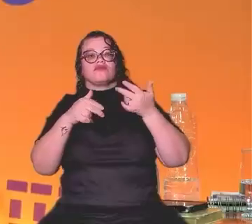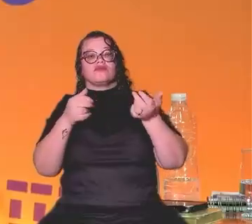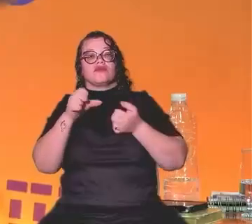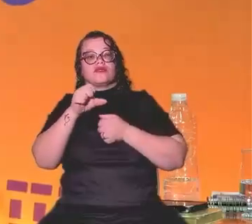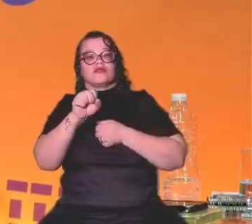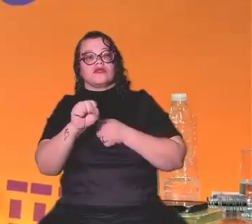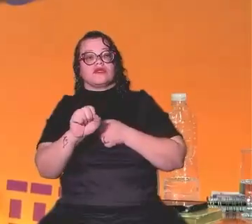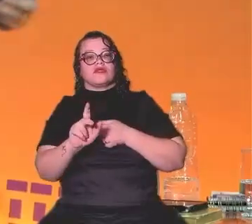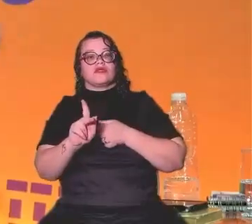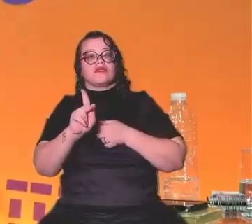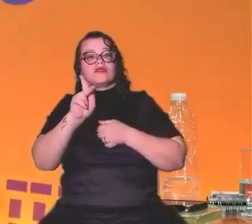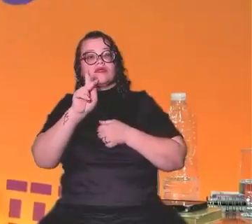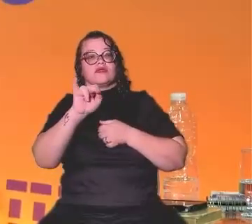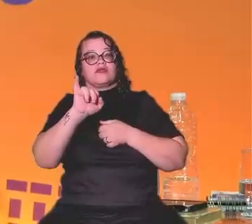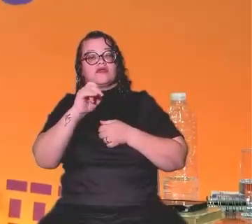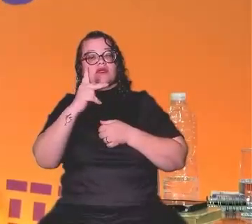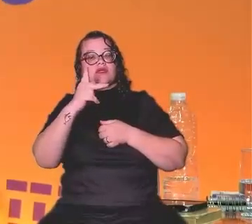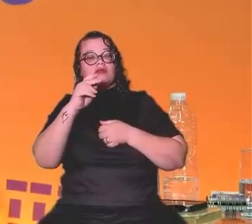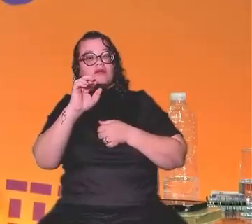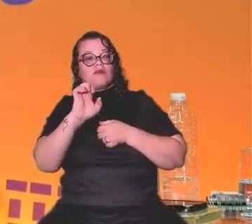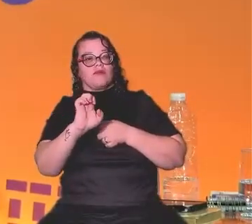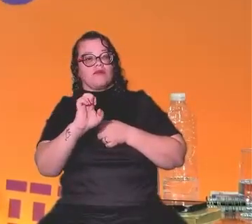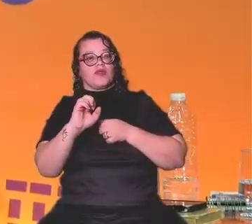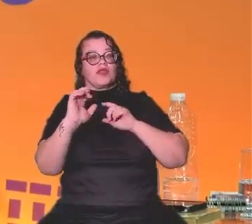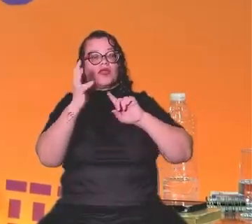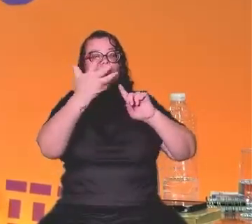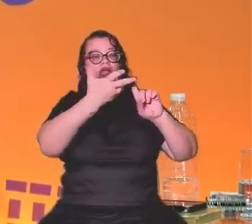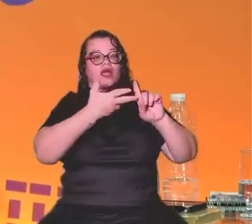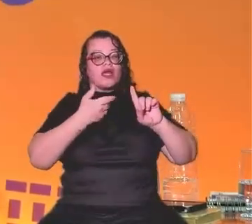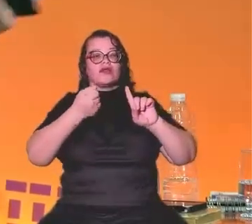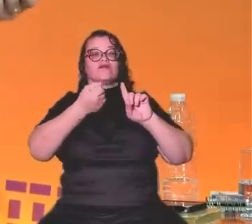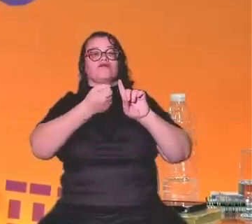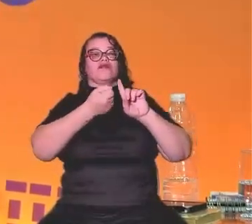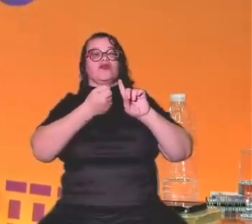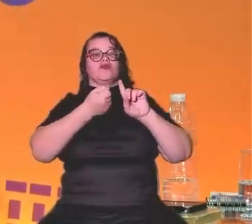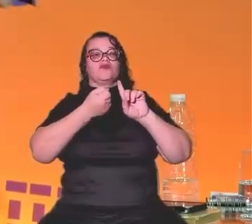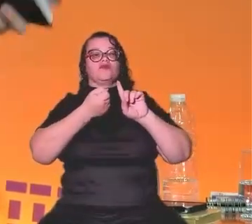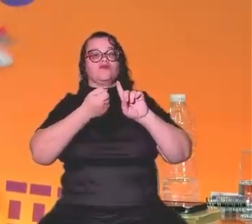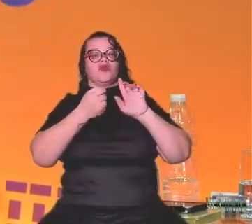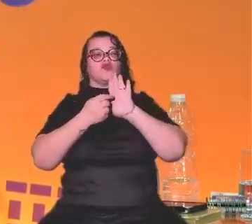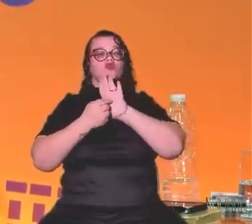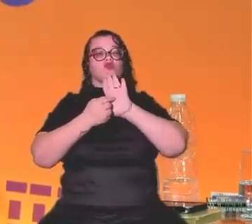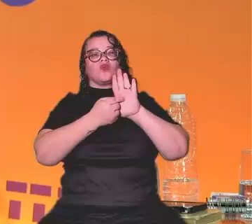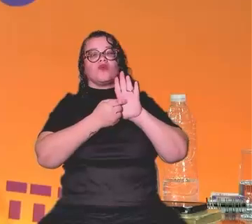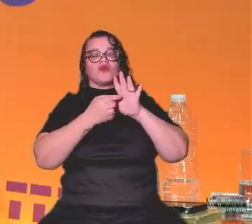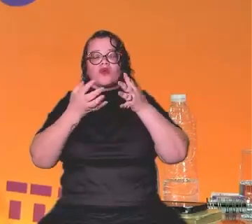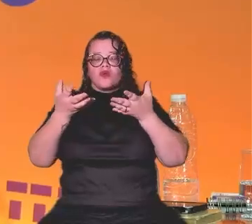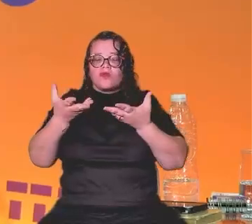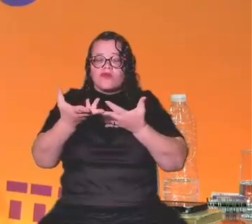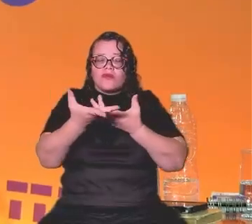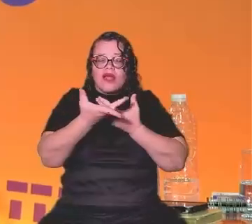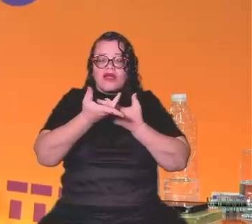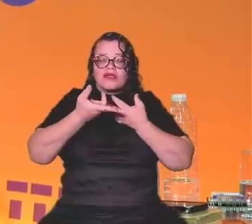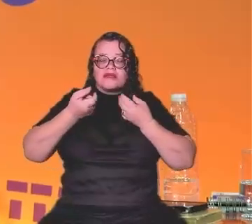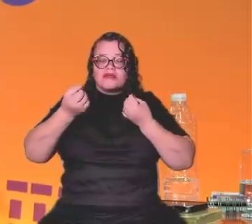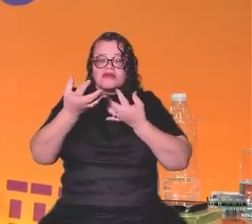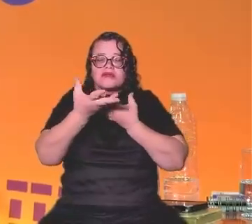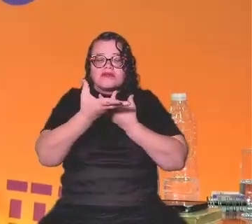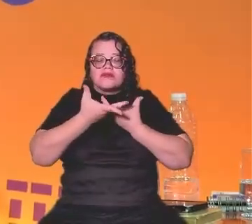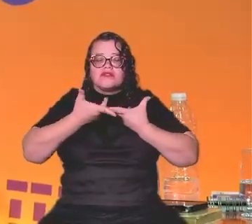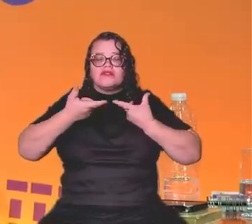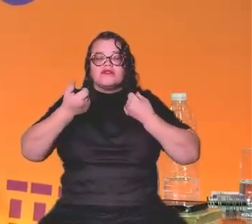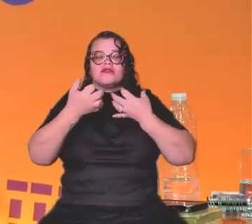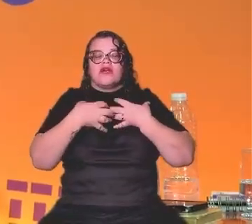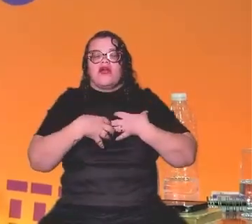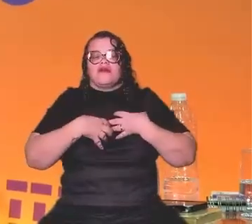Estava admirando a arte do skip, aquilo que ele traz com a maior sensibilidade, aquilo que você trouxe aqui agora para a gente. E é isso